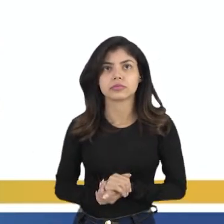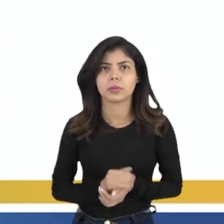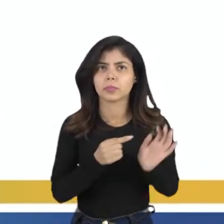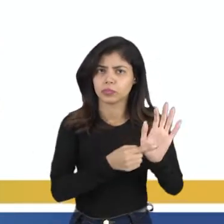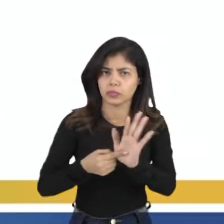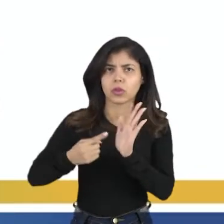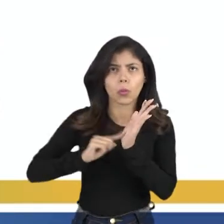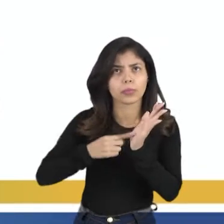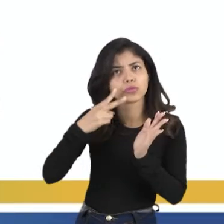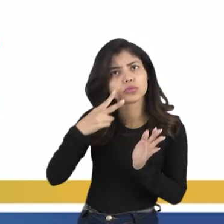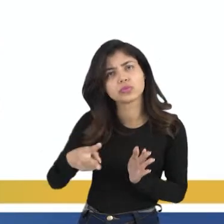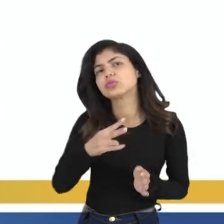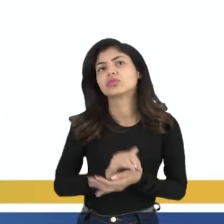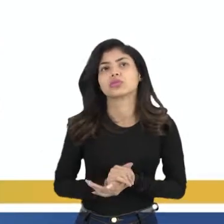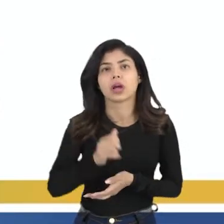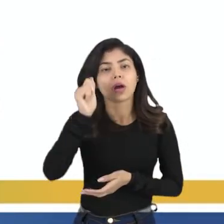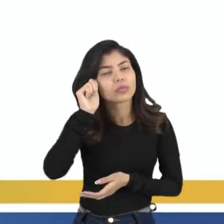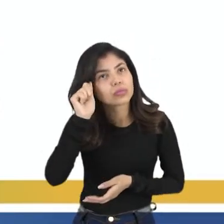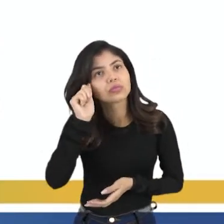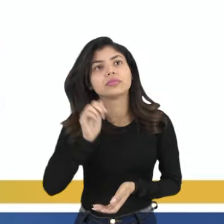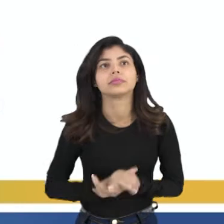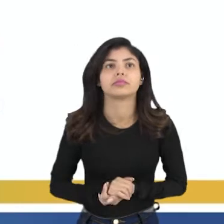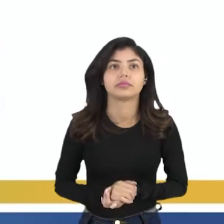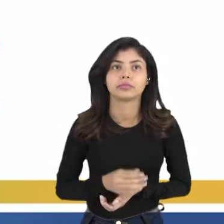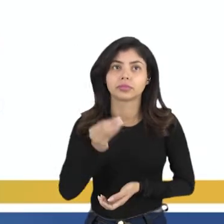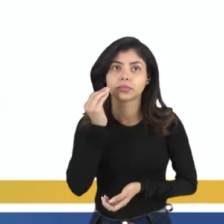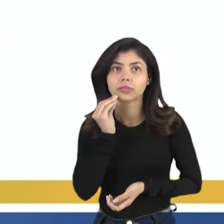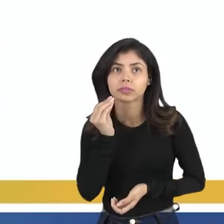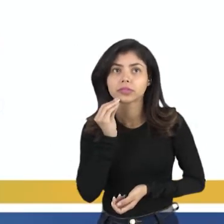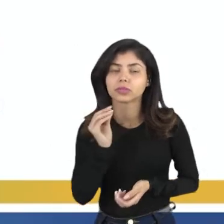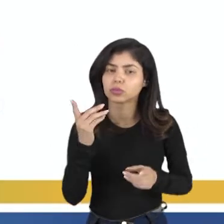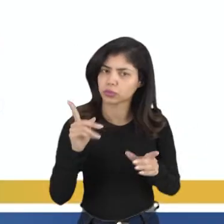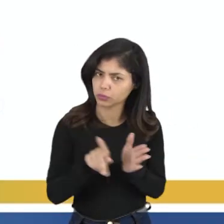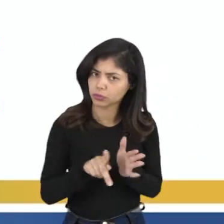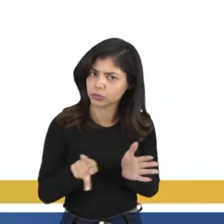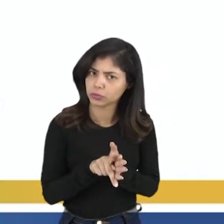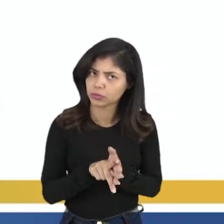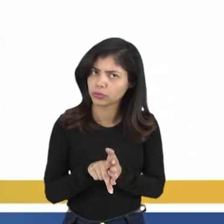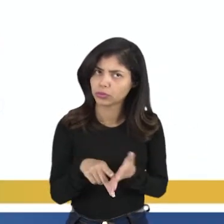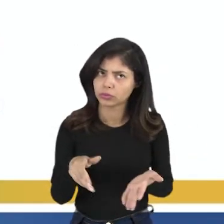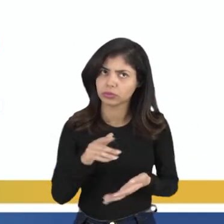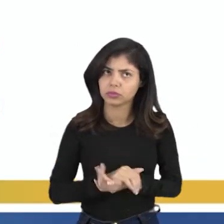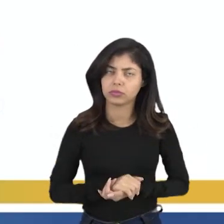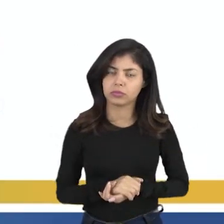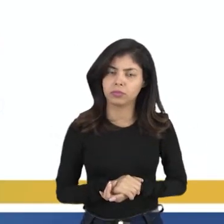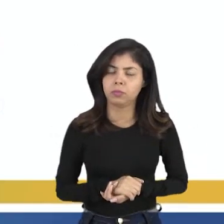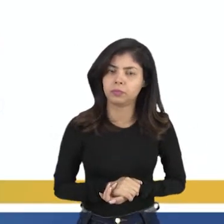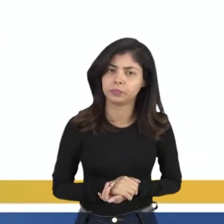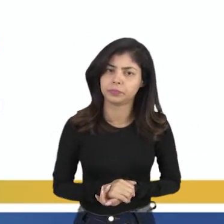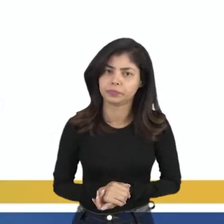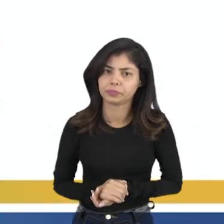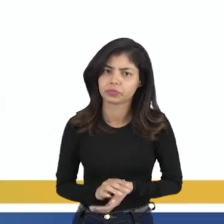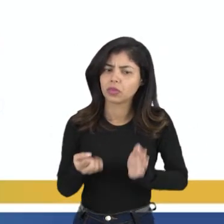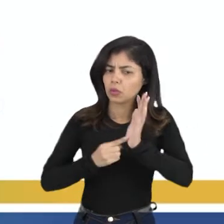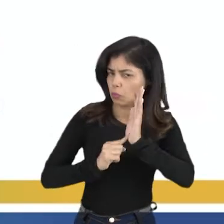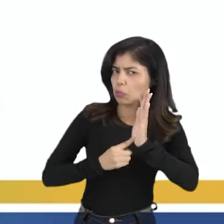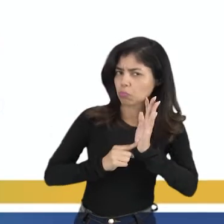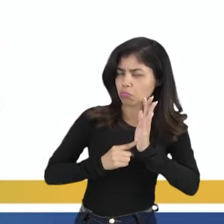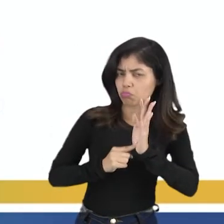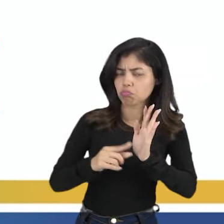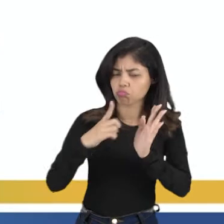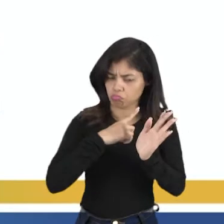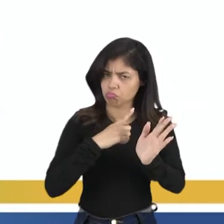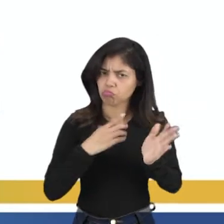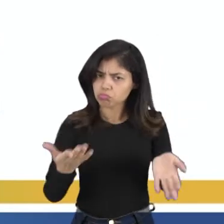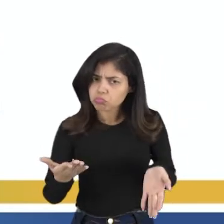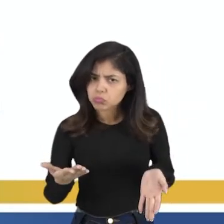aplicativo revelando o ponto de vista da autora? Tem uma definição do aplicativo? Revelando um ponto de vista? Existe